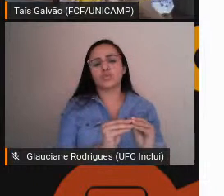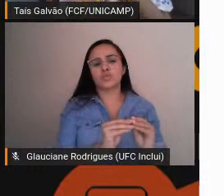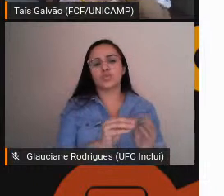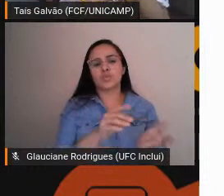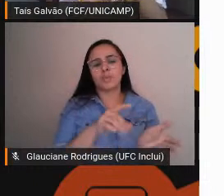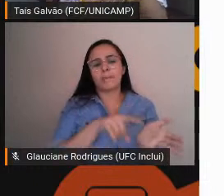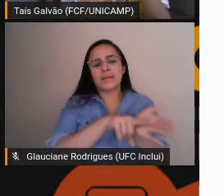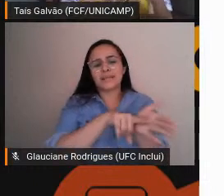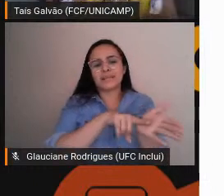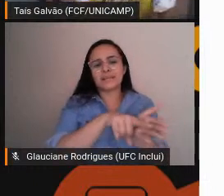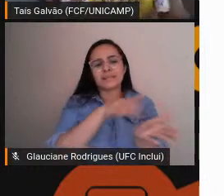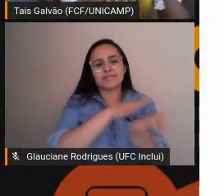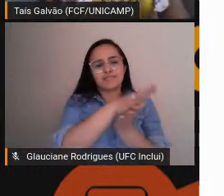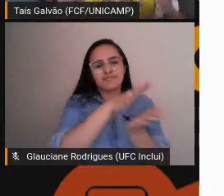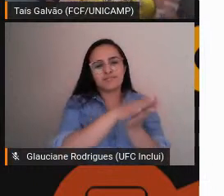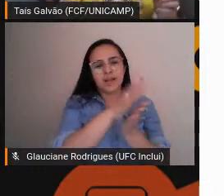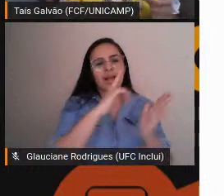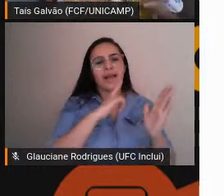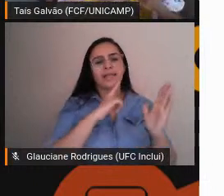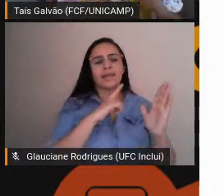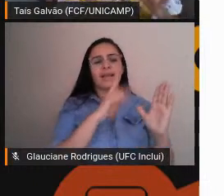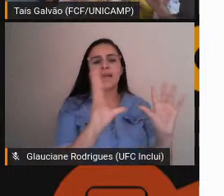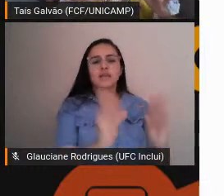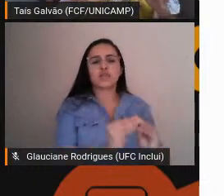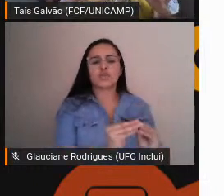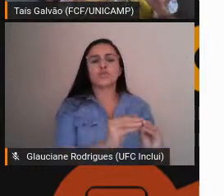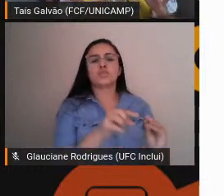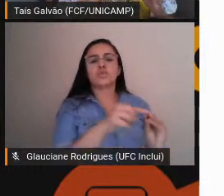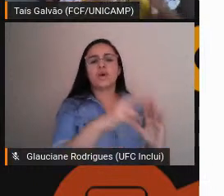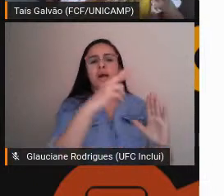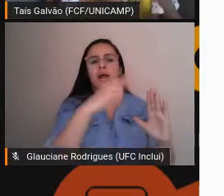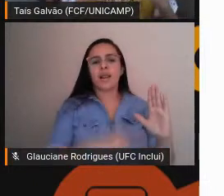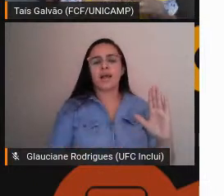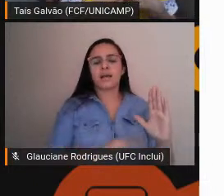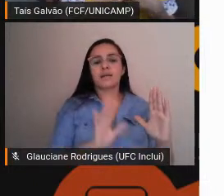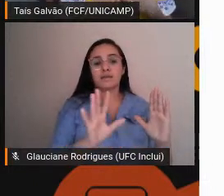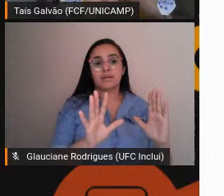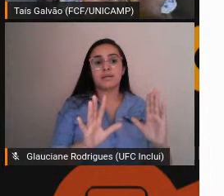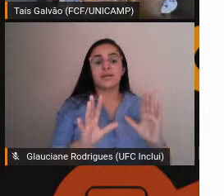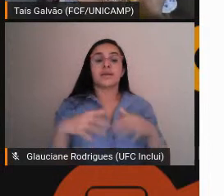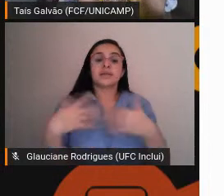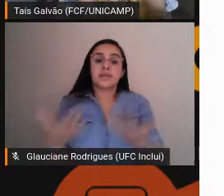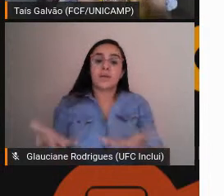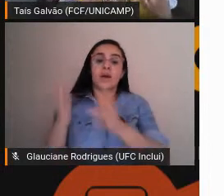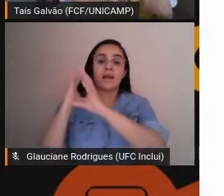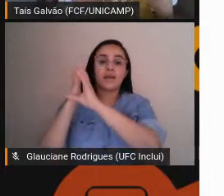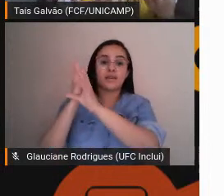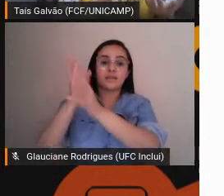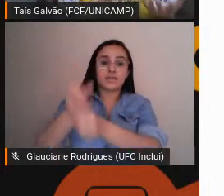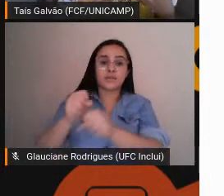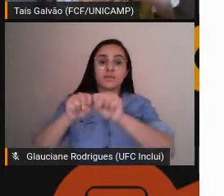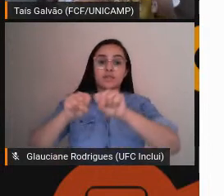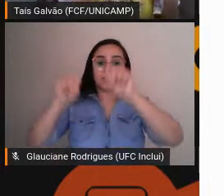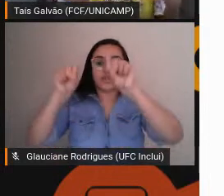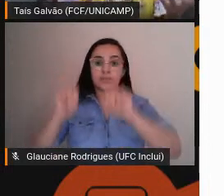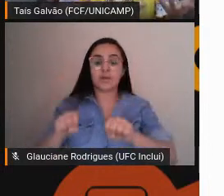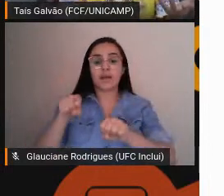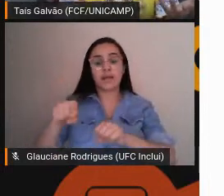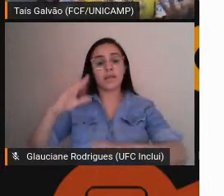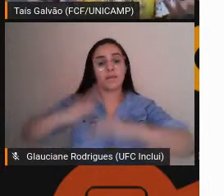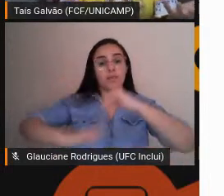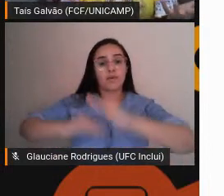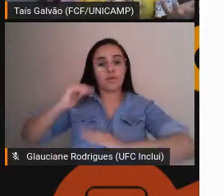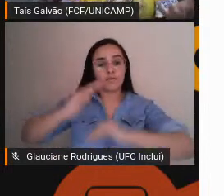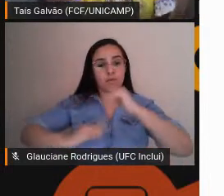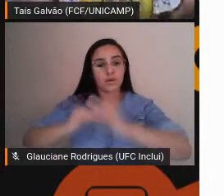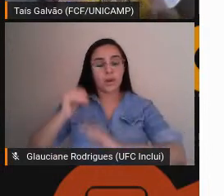folder, daquela brochura, enfim, a revisão sistemática já fez o seu papel, né? Aquele profissional pode estar sendo